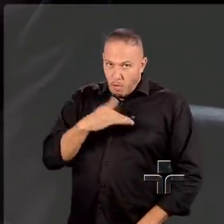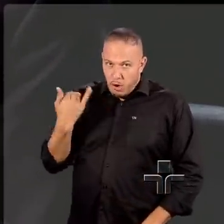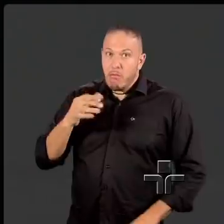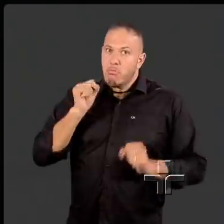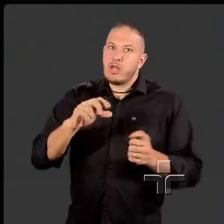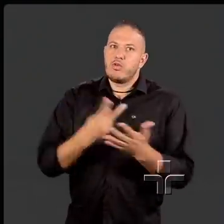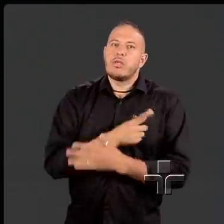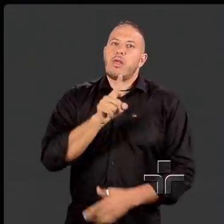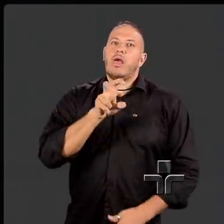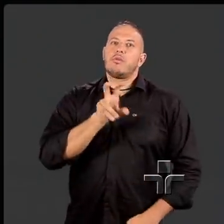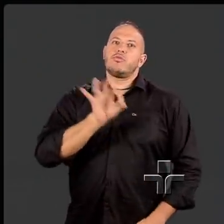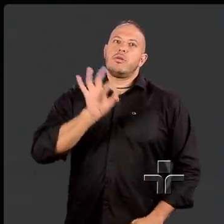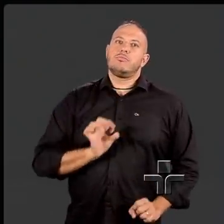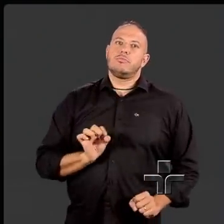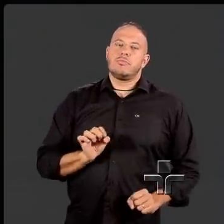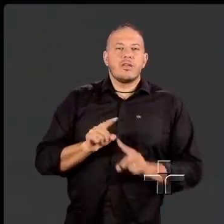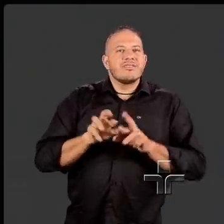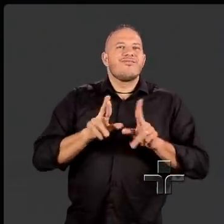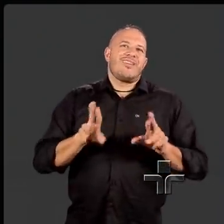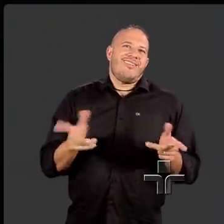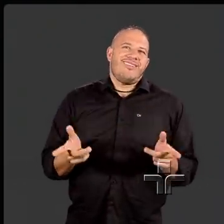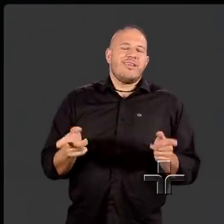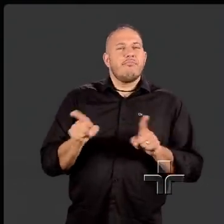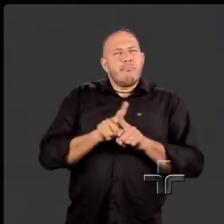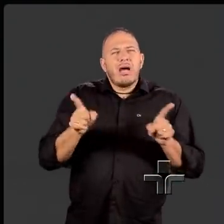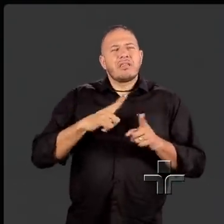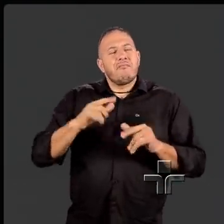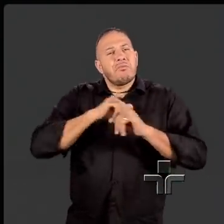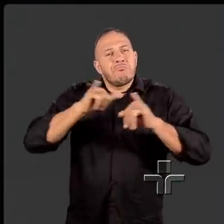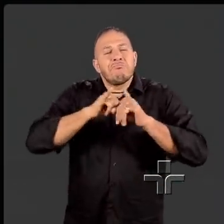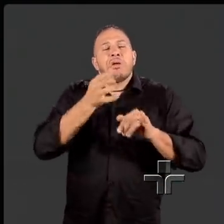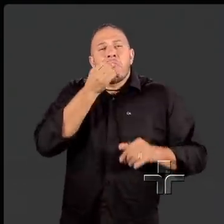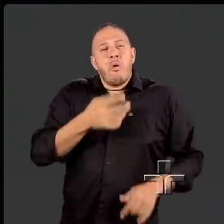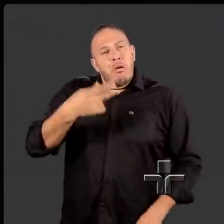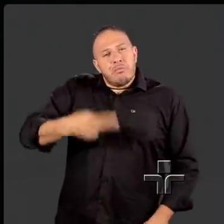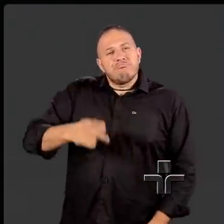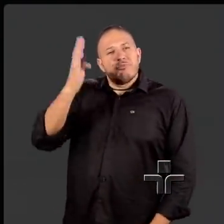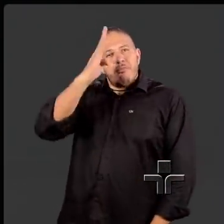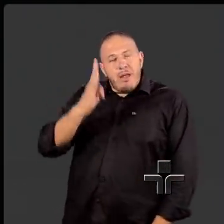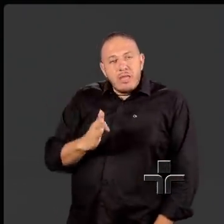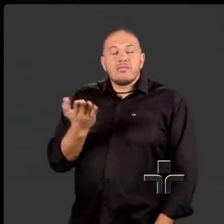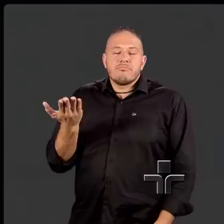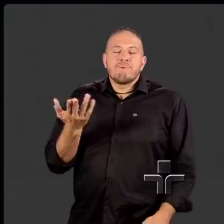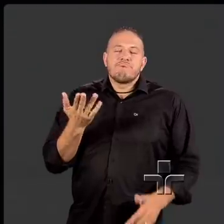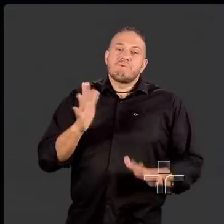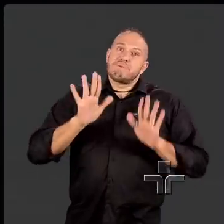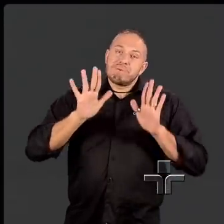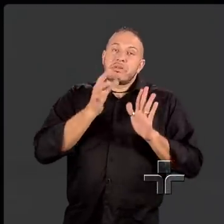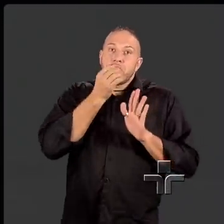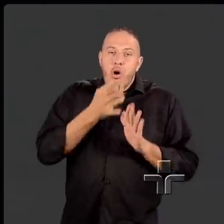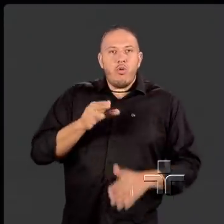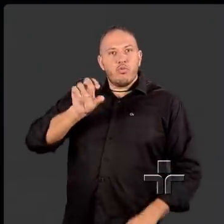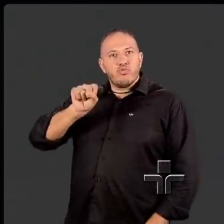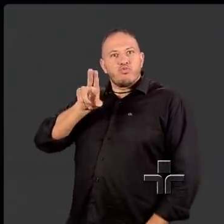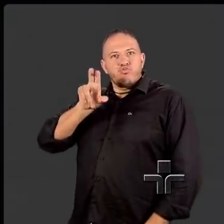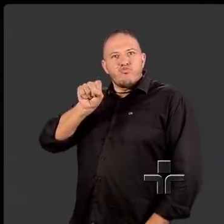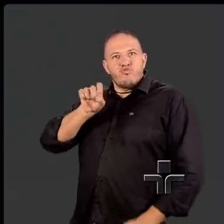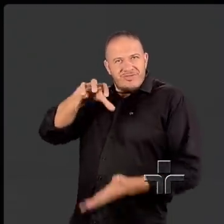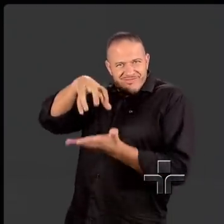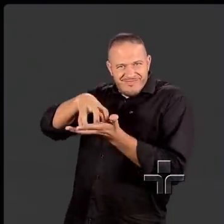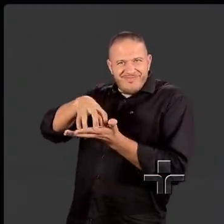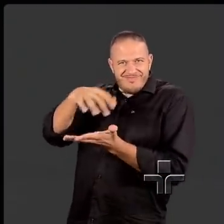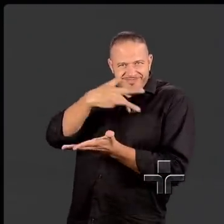15%. E também tivemos uma notícia boa, que o Brasil, graças ao SUS, ele tem